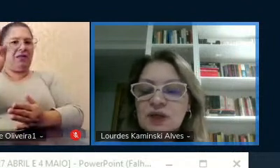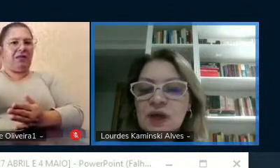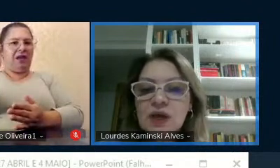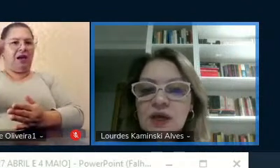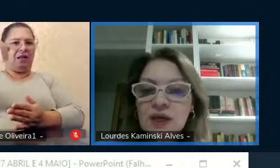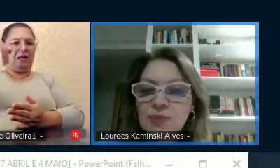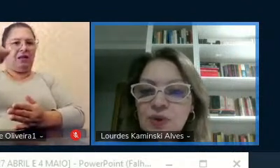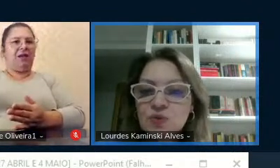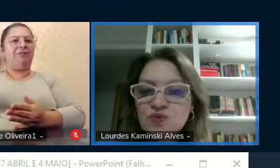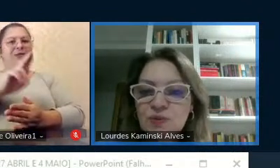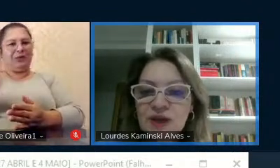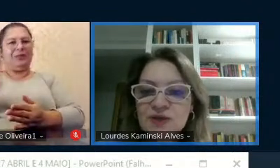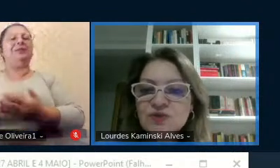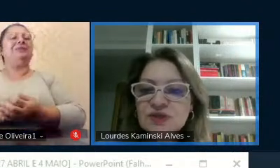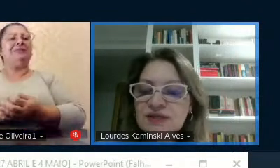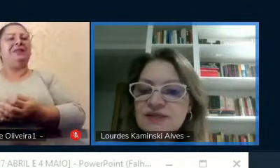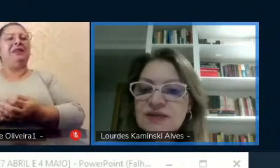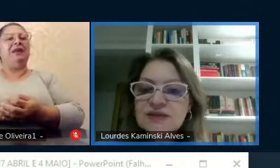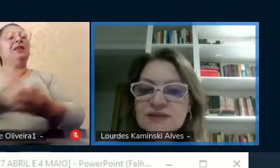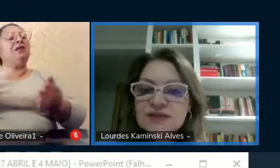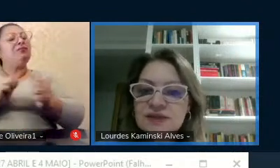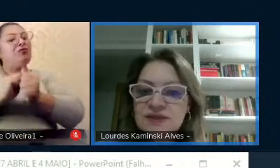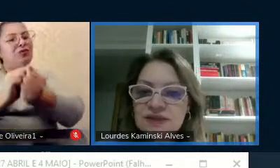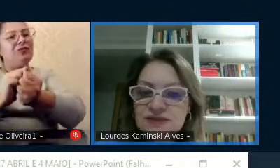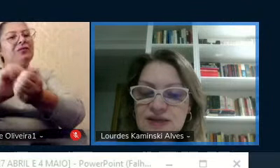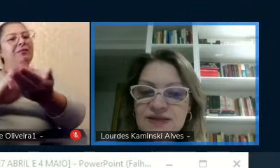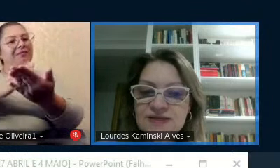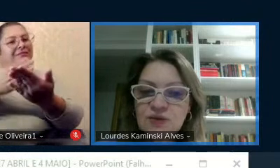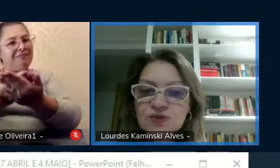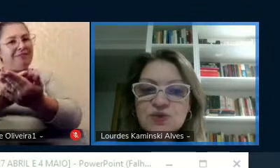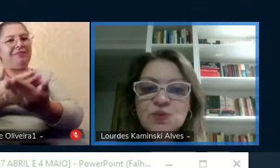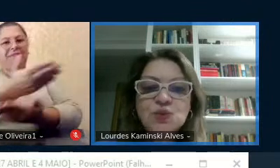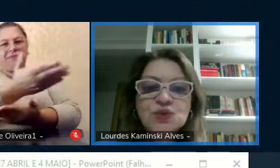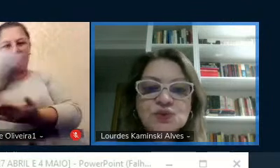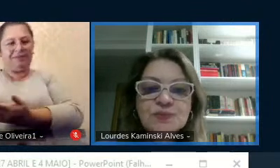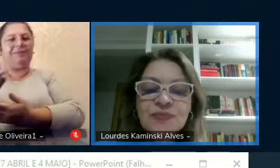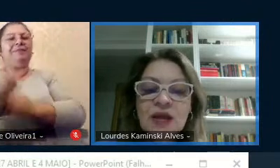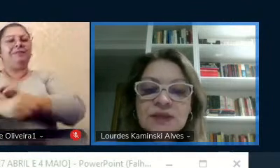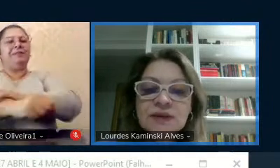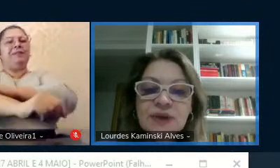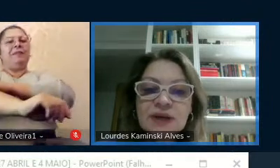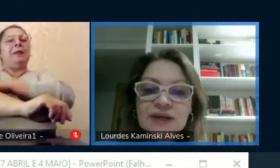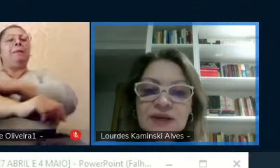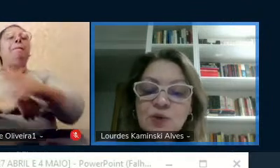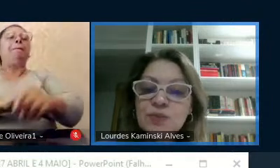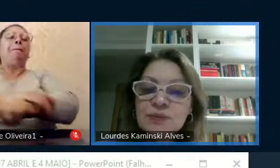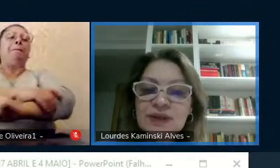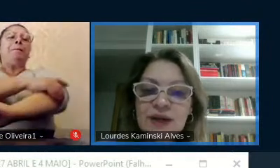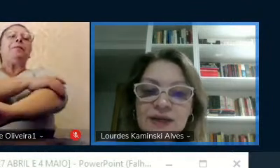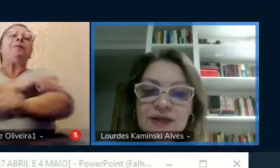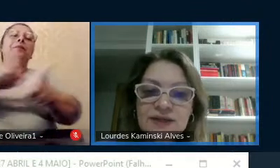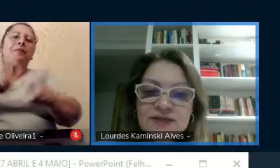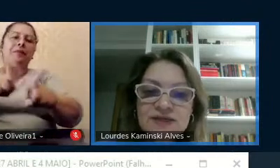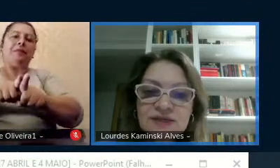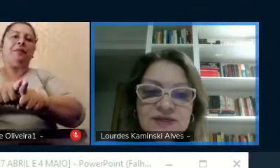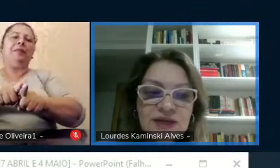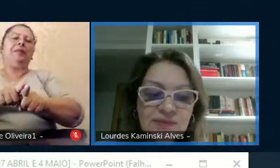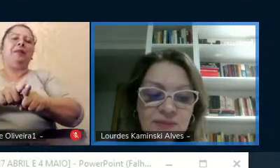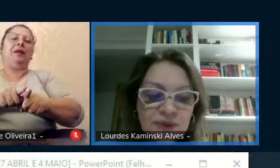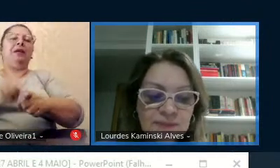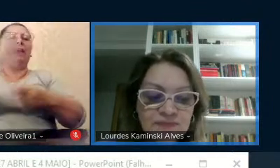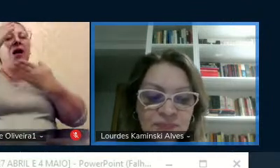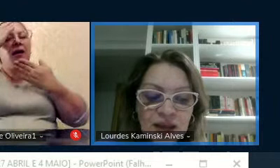professora aqui por alguns momentos nas aulas do curso. Também cumprimentar e